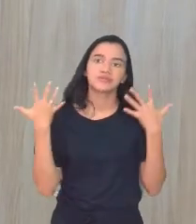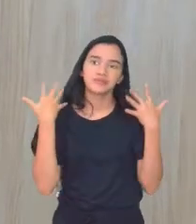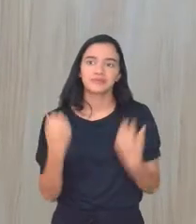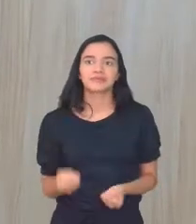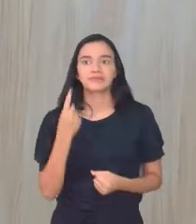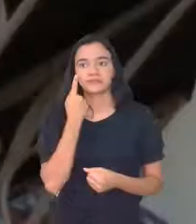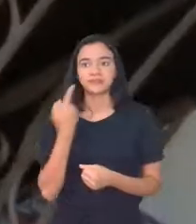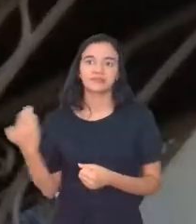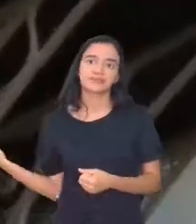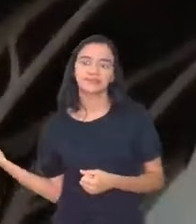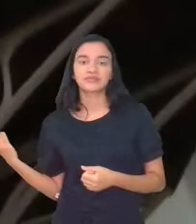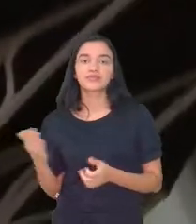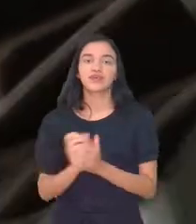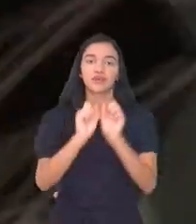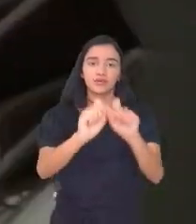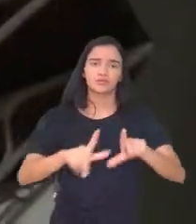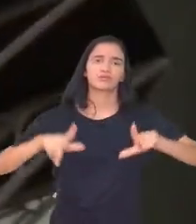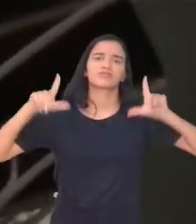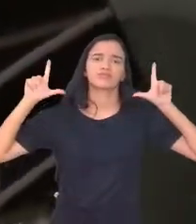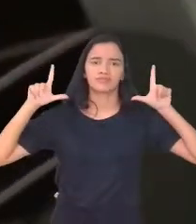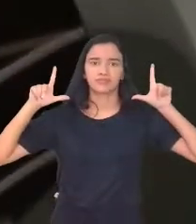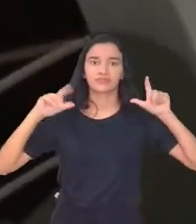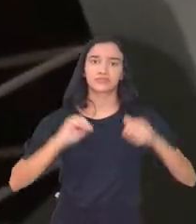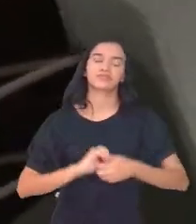ele. Dá o play, DJ.